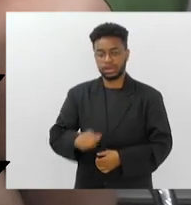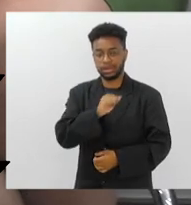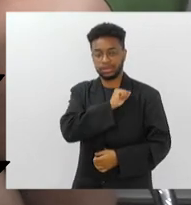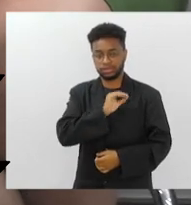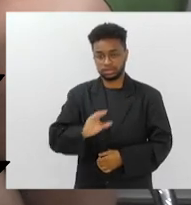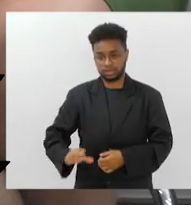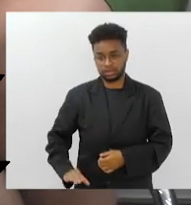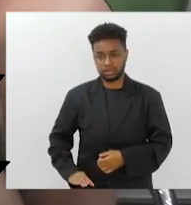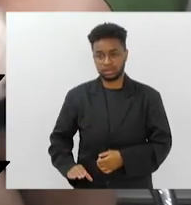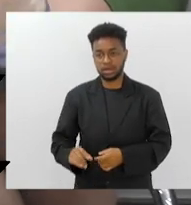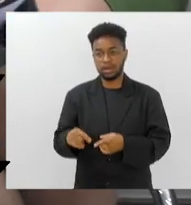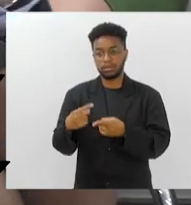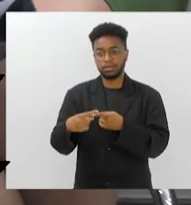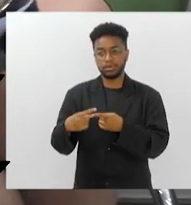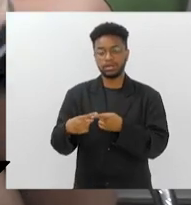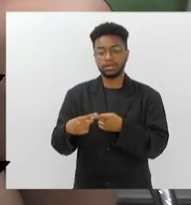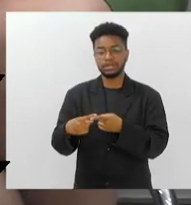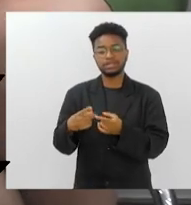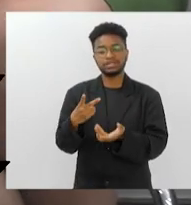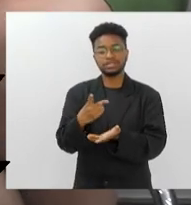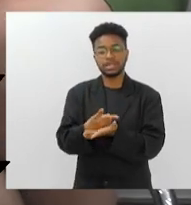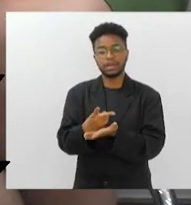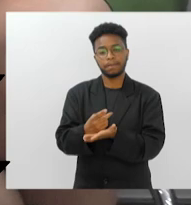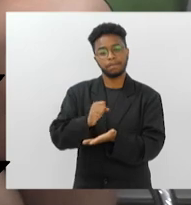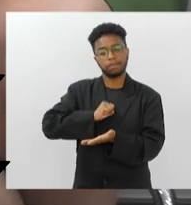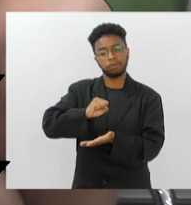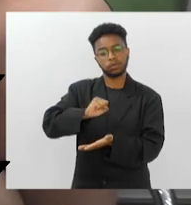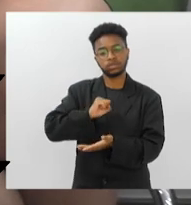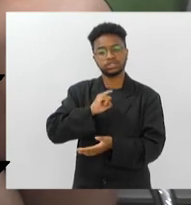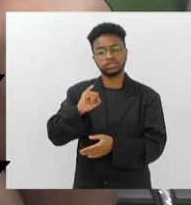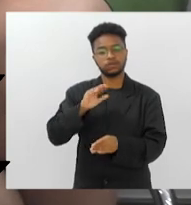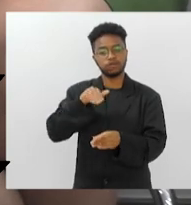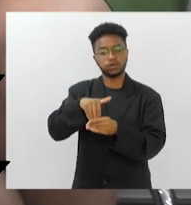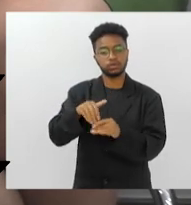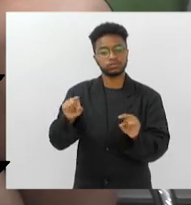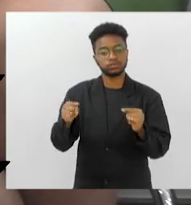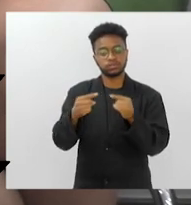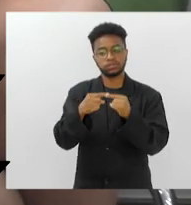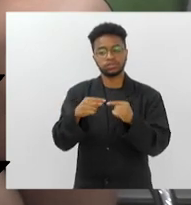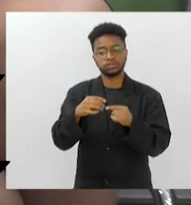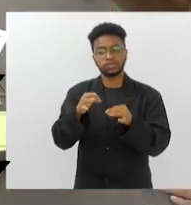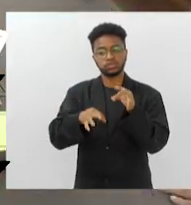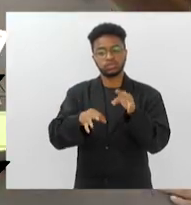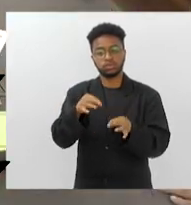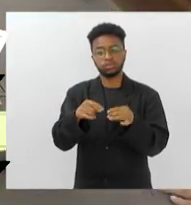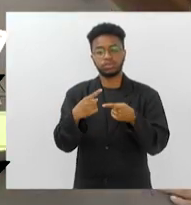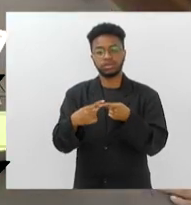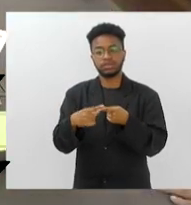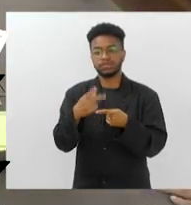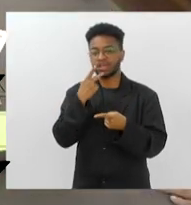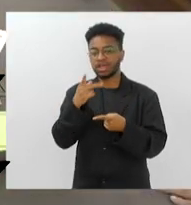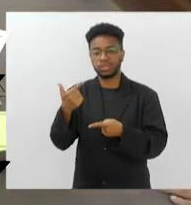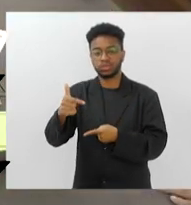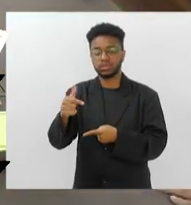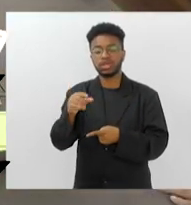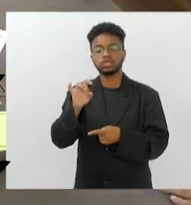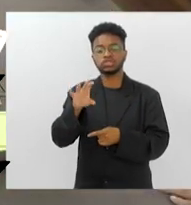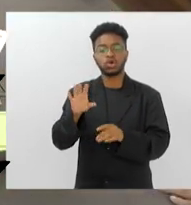Siciliano que ficava indignado quando a gente juridicidade que diz que não exha